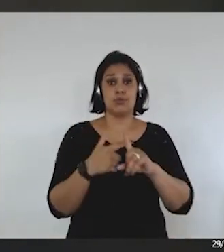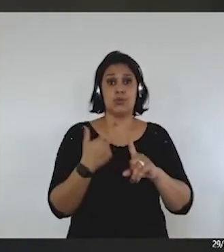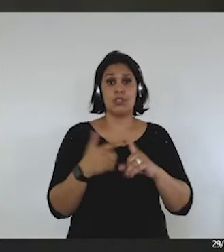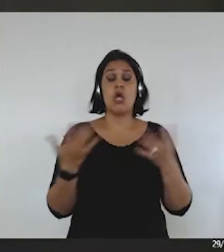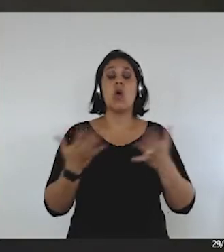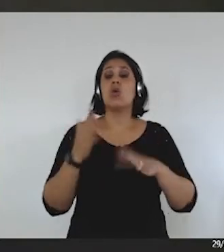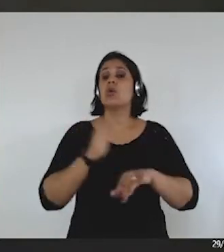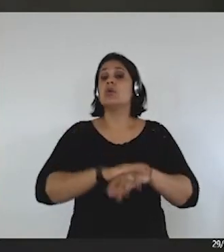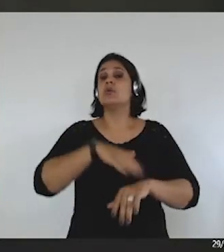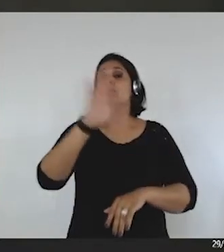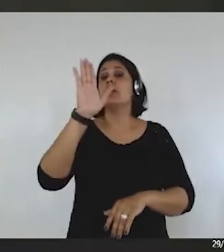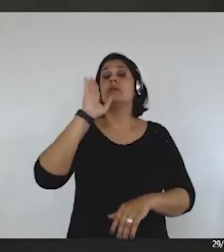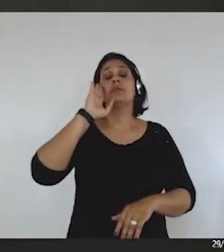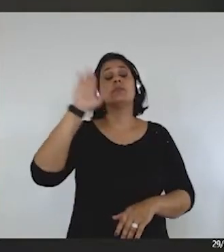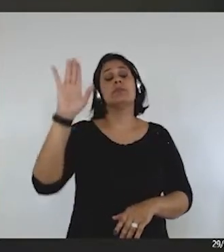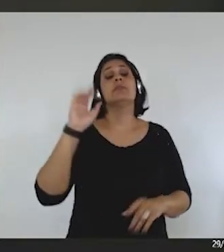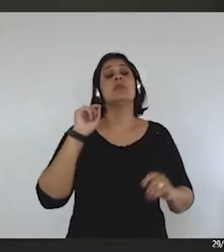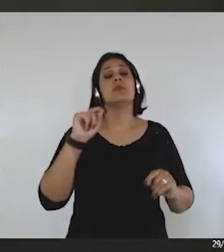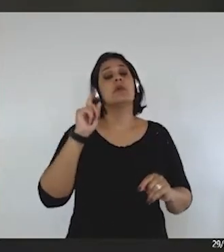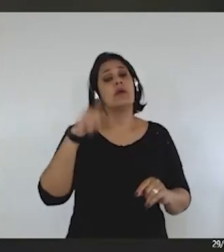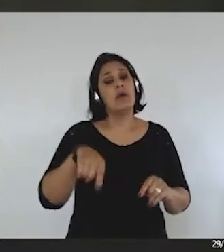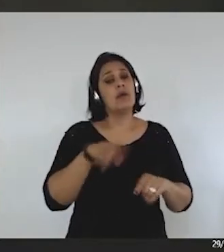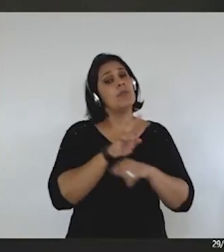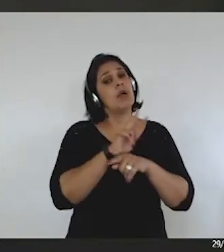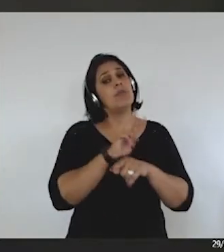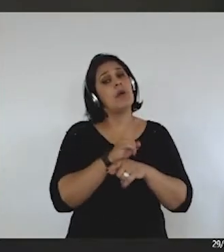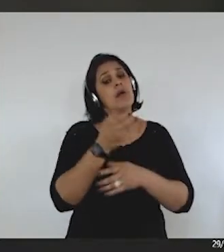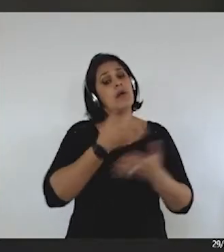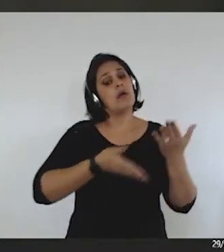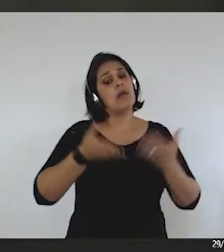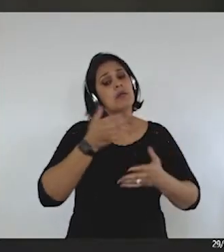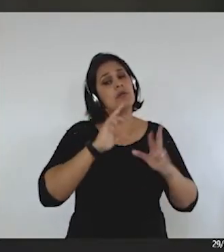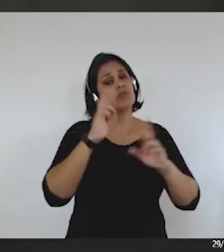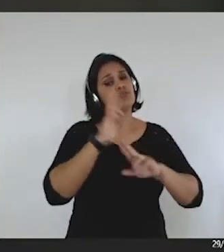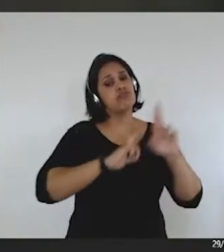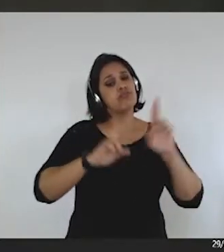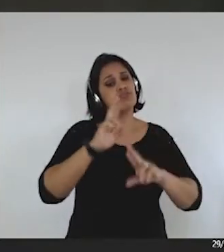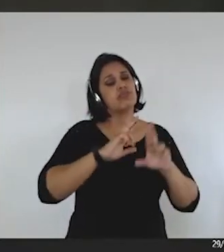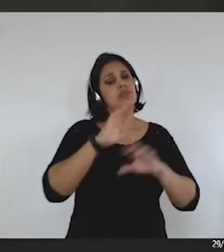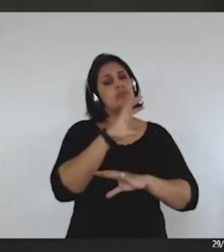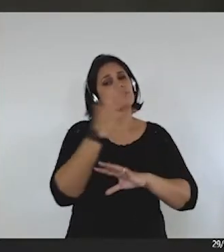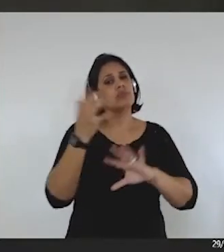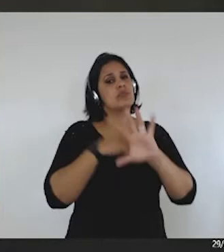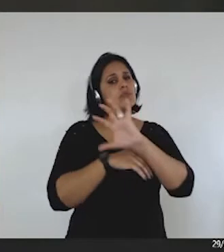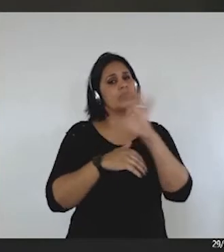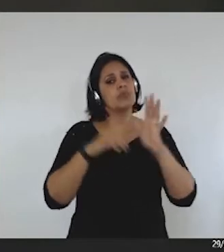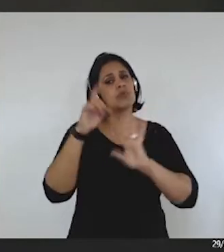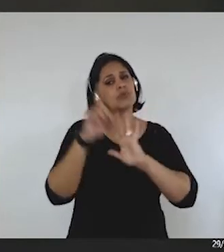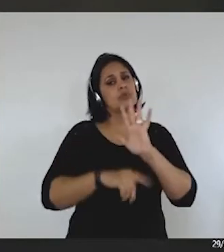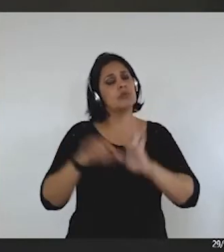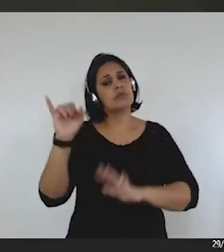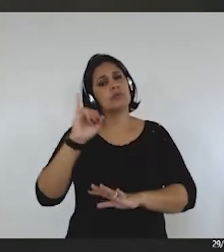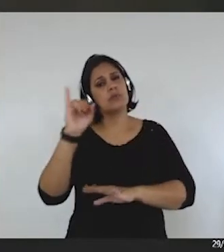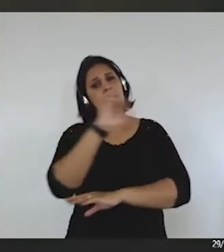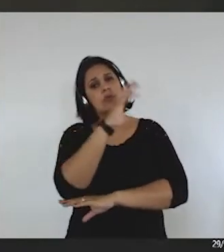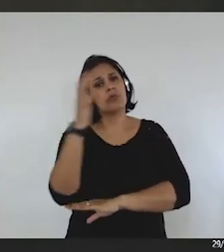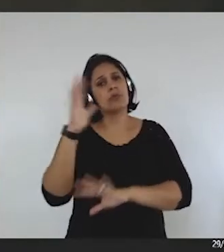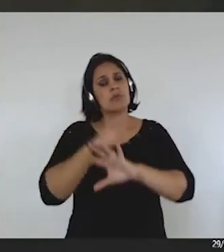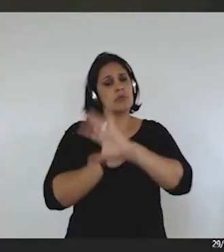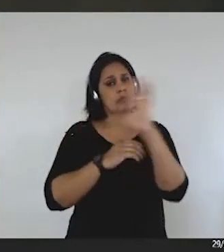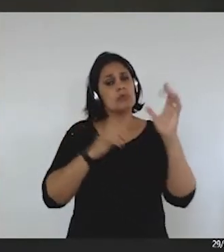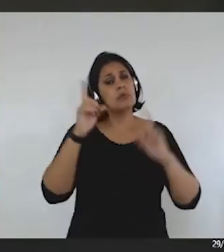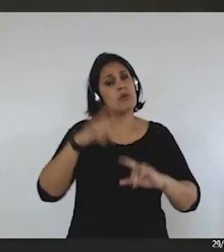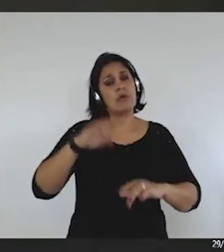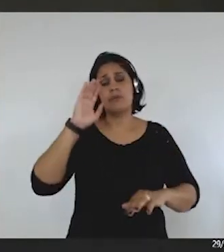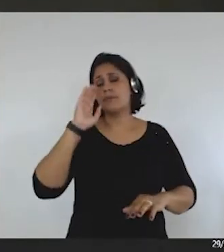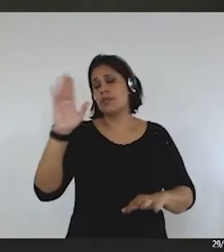seria preservar a relação humana com o meio ambiente. O direito internacional ambiental é primordial, é